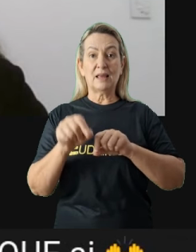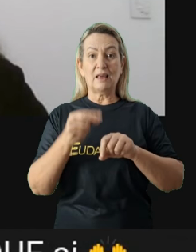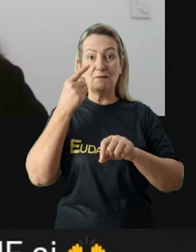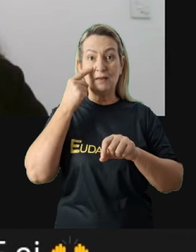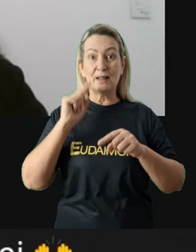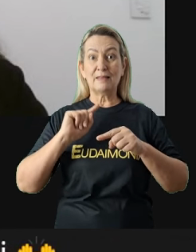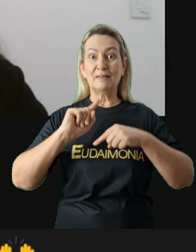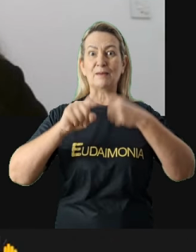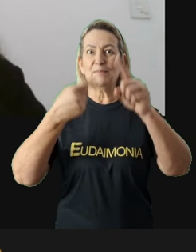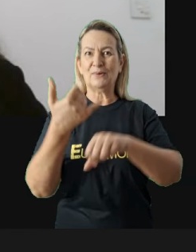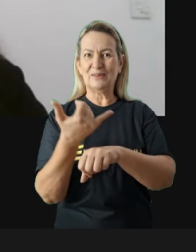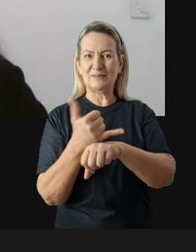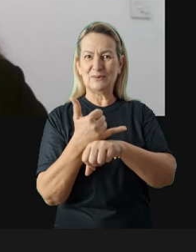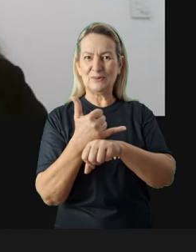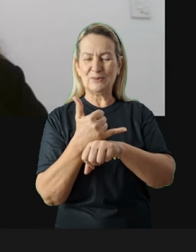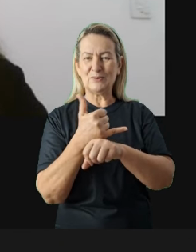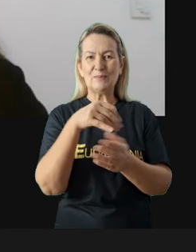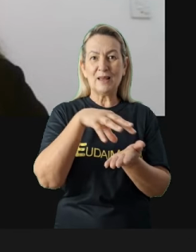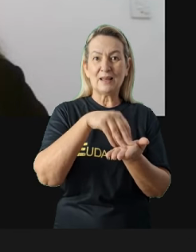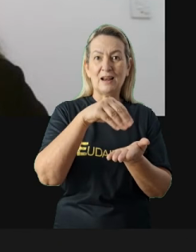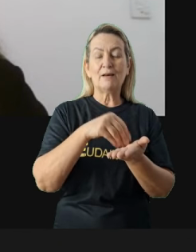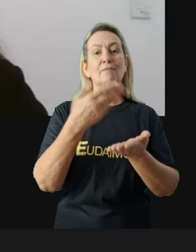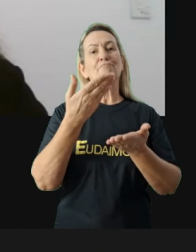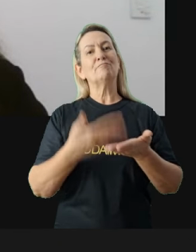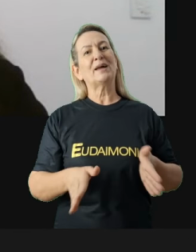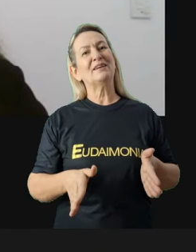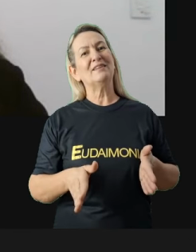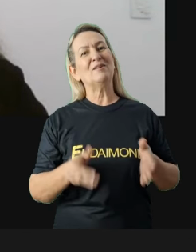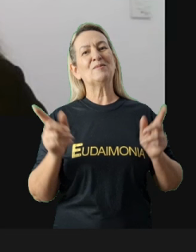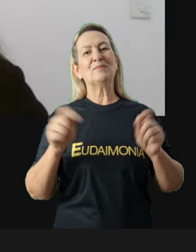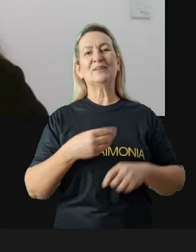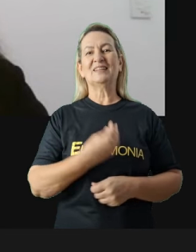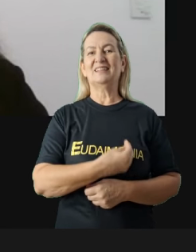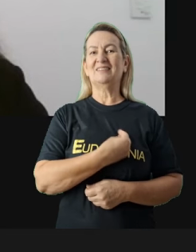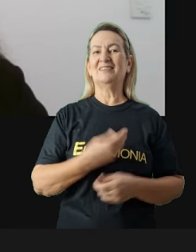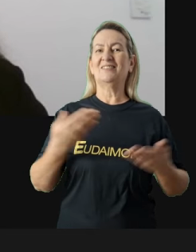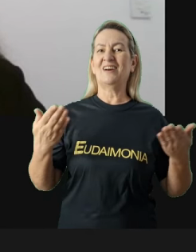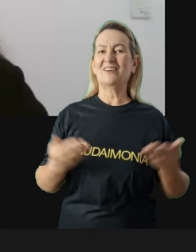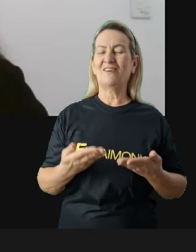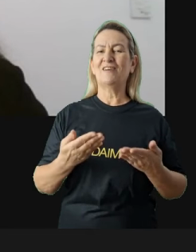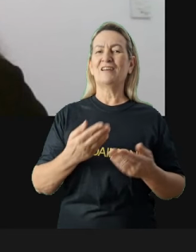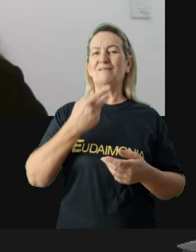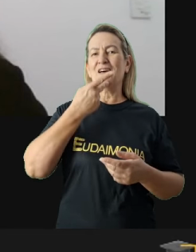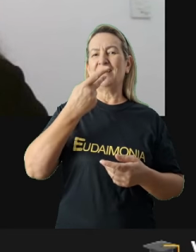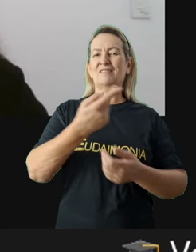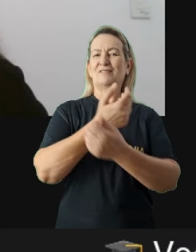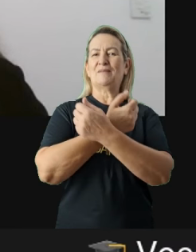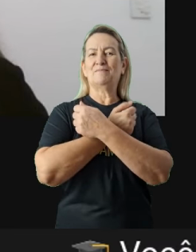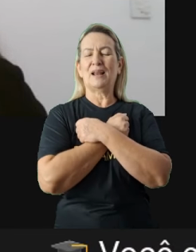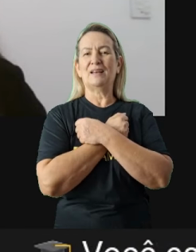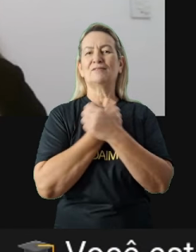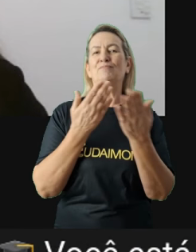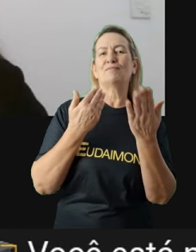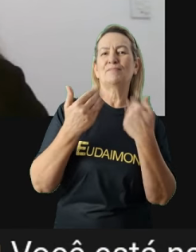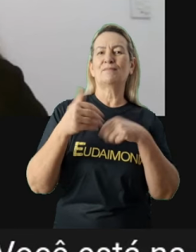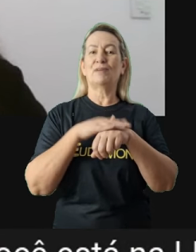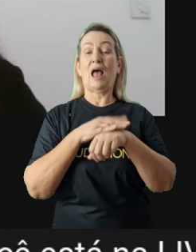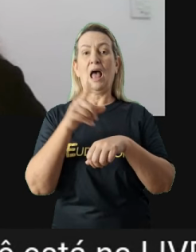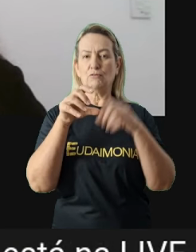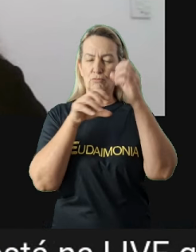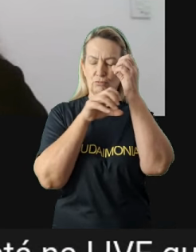obrigado aos nossos alunos, aos nossos colegas, nossos apoiadores, né? E o pessoal que está assistindo gravado, ó, perdeu, podia